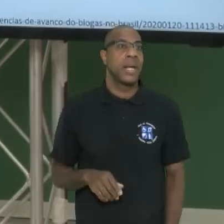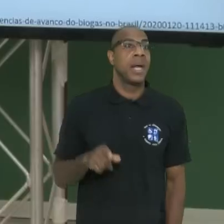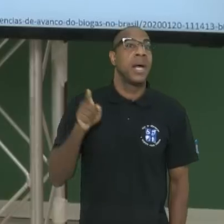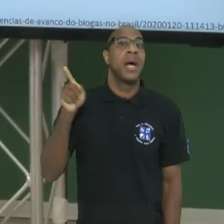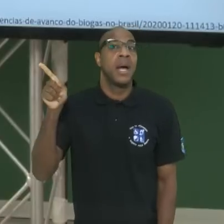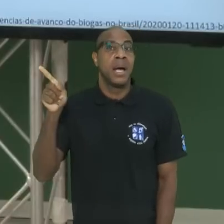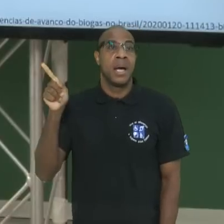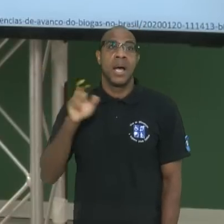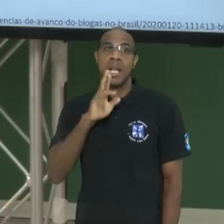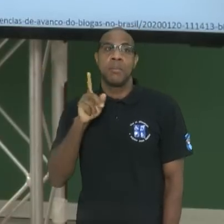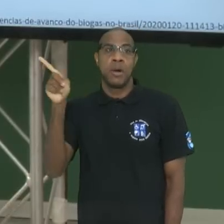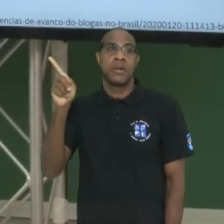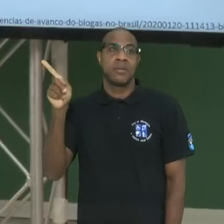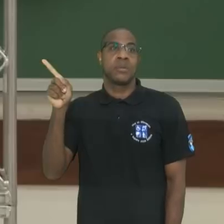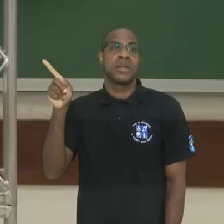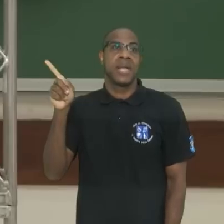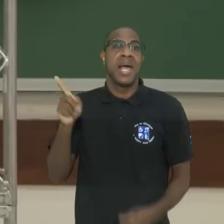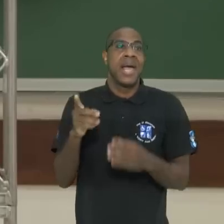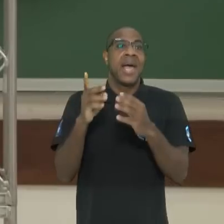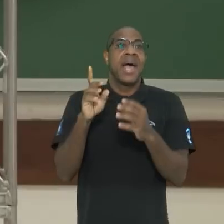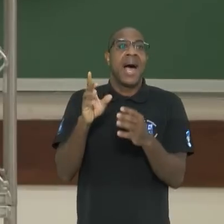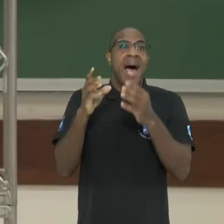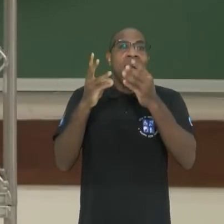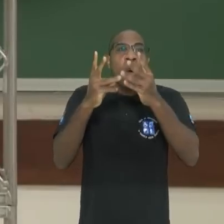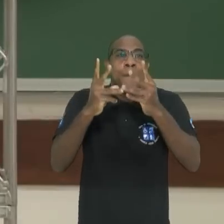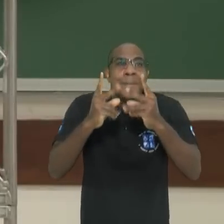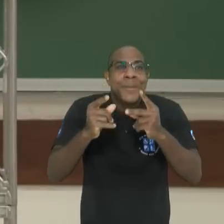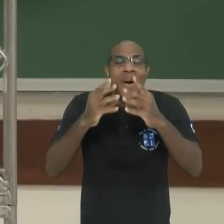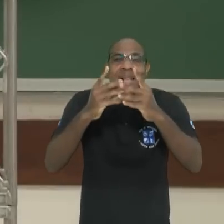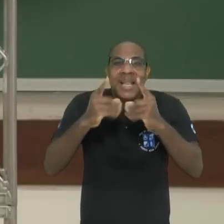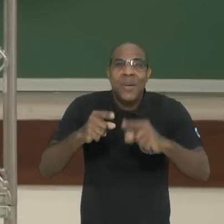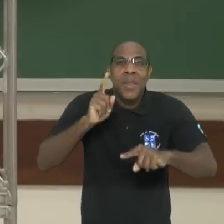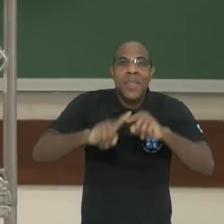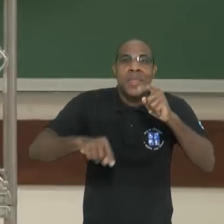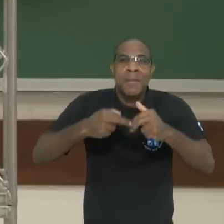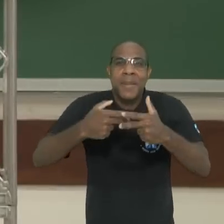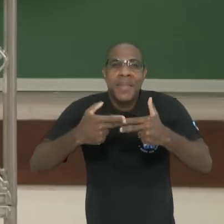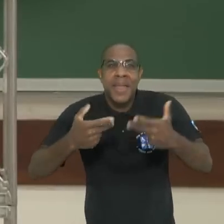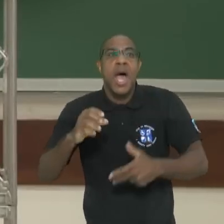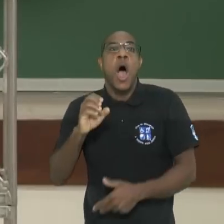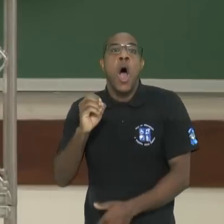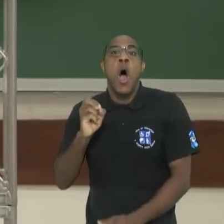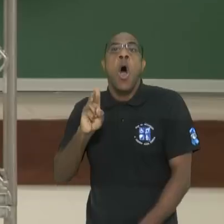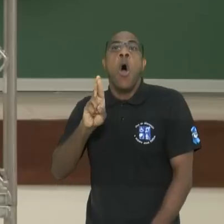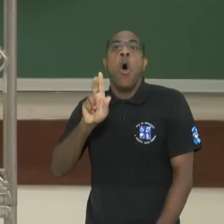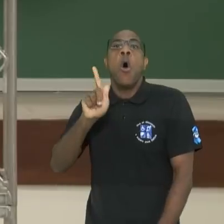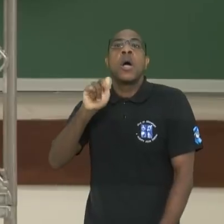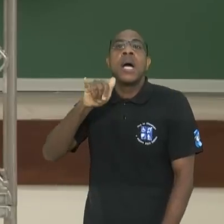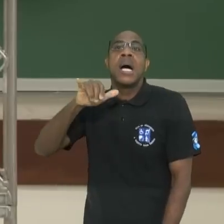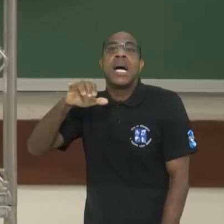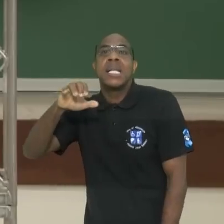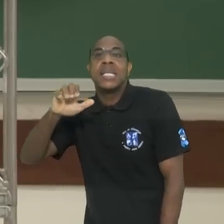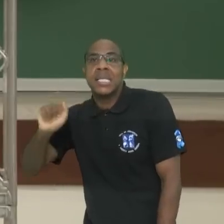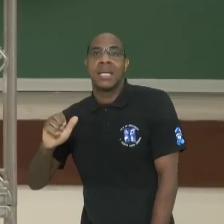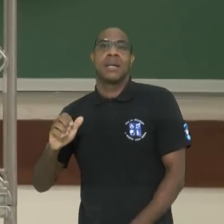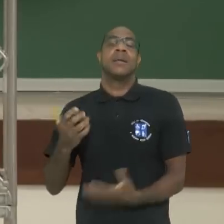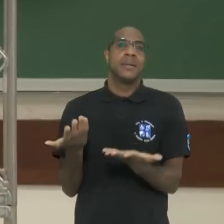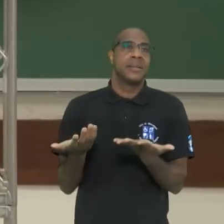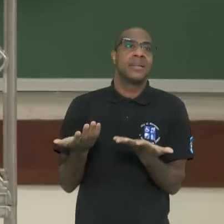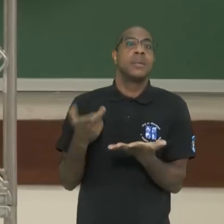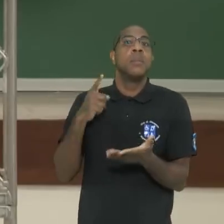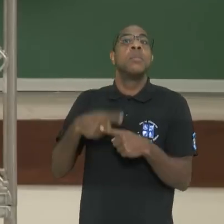matéria orgânica. Essa tecnologia é excelente porque ajuda os agricultores a darem